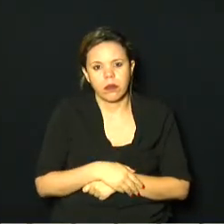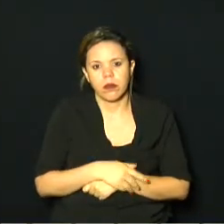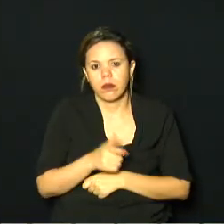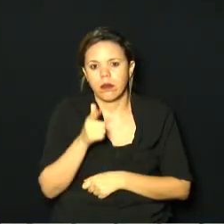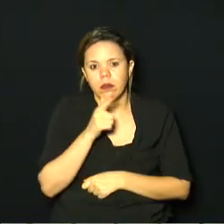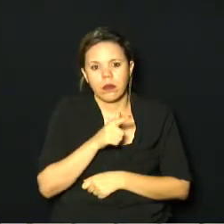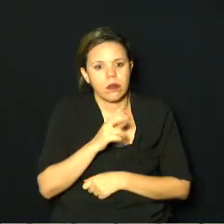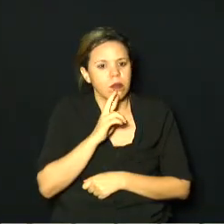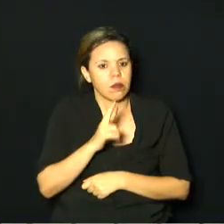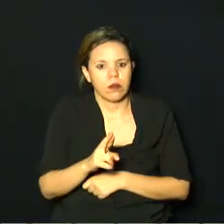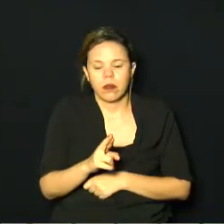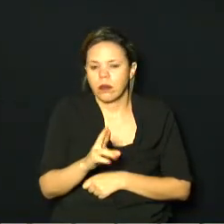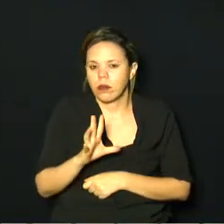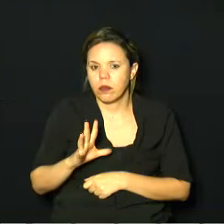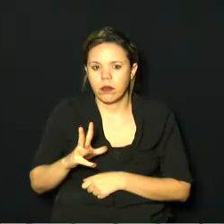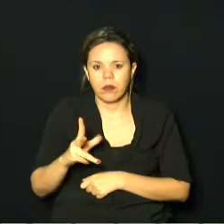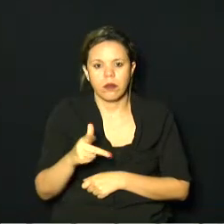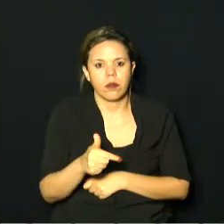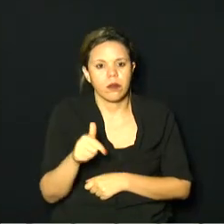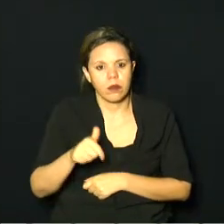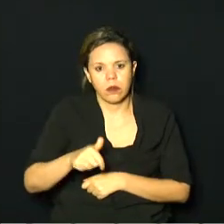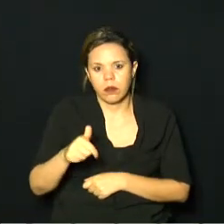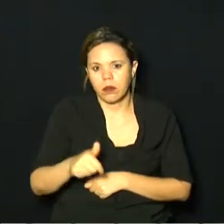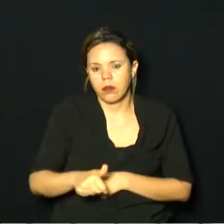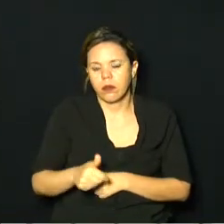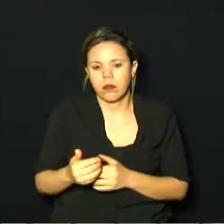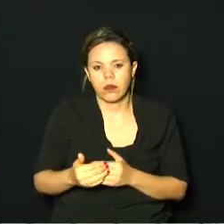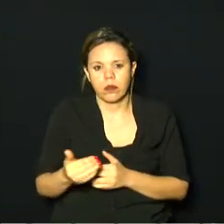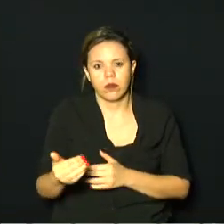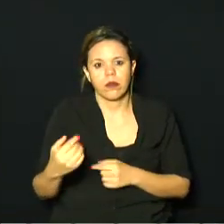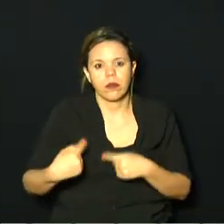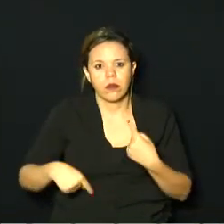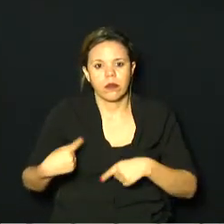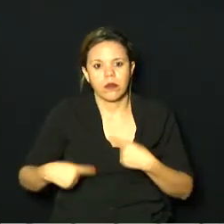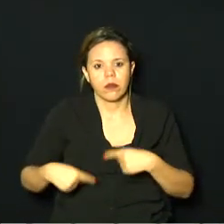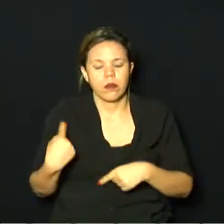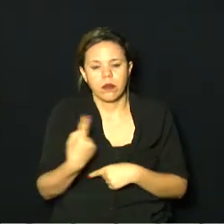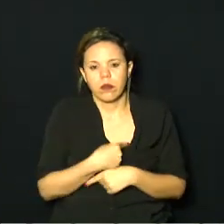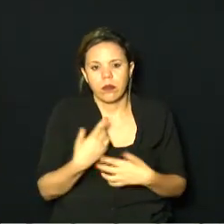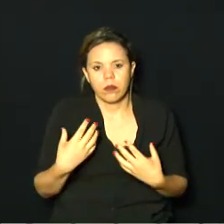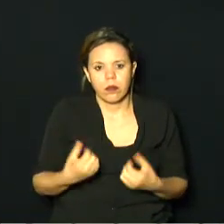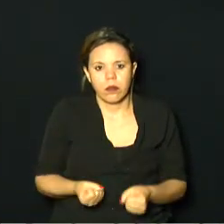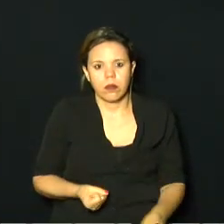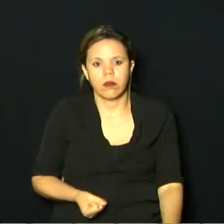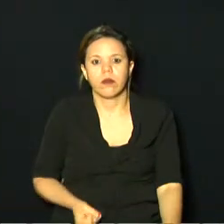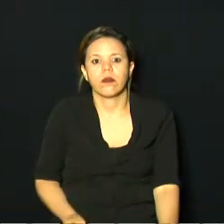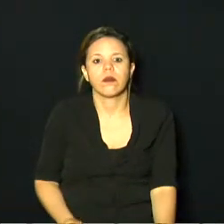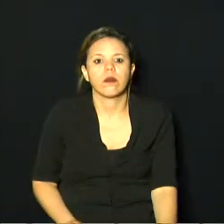conseguir responder todos aqui durante o debate, mas nós vamos encaminhar